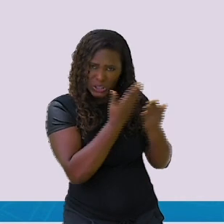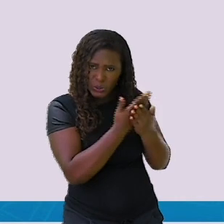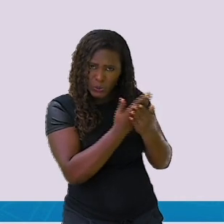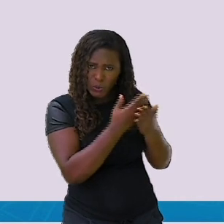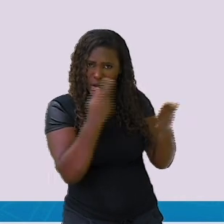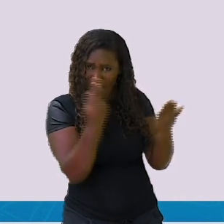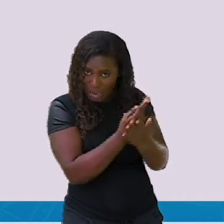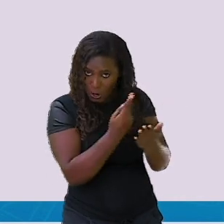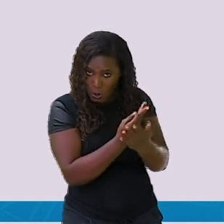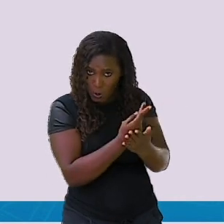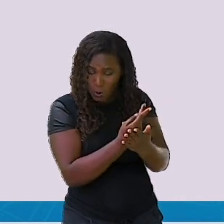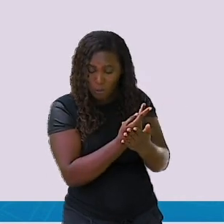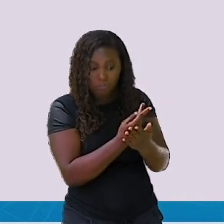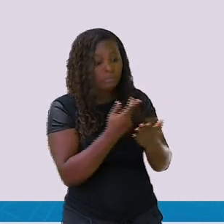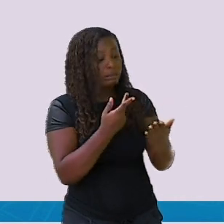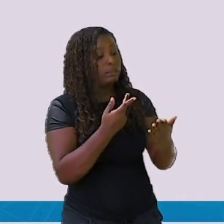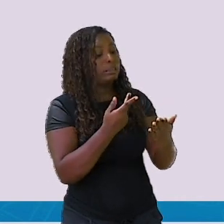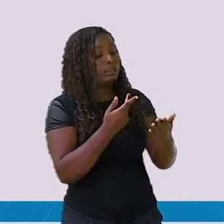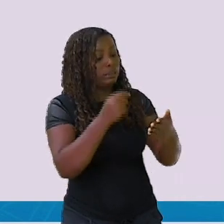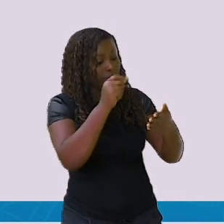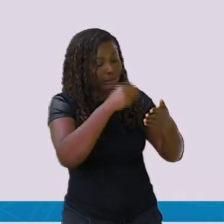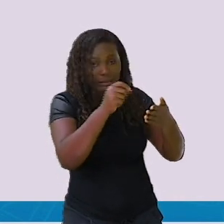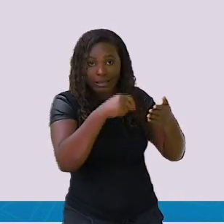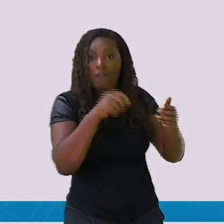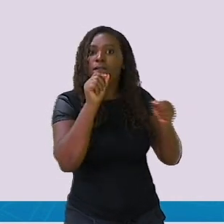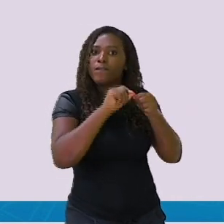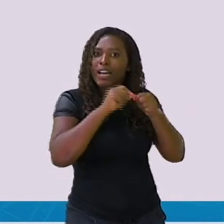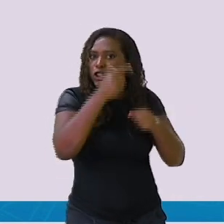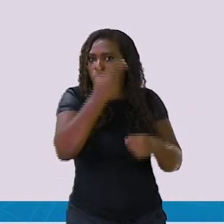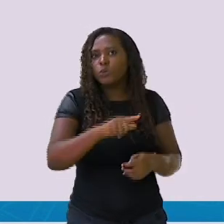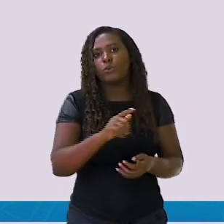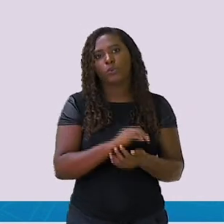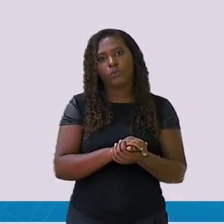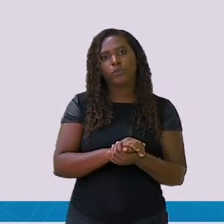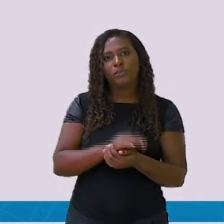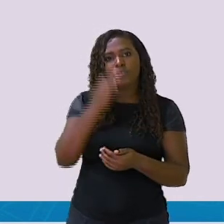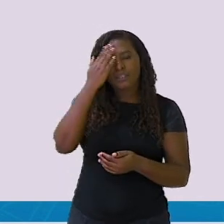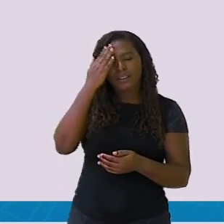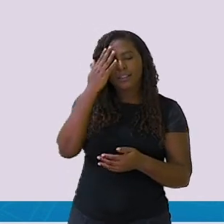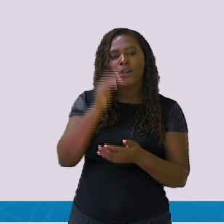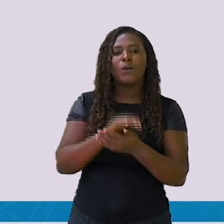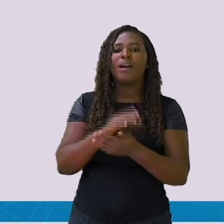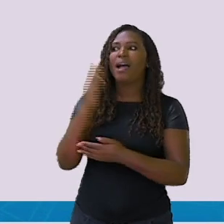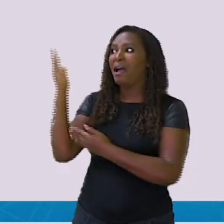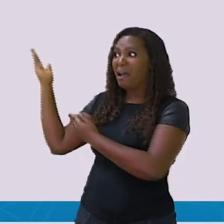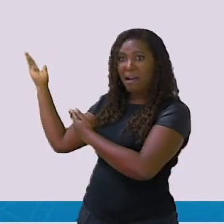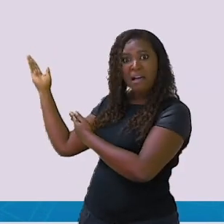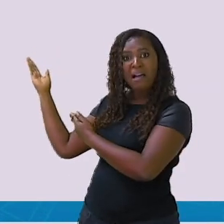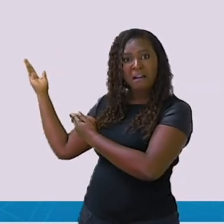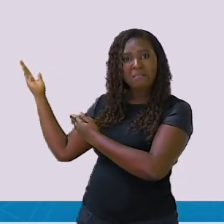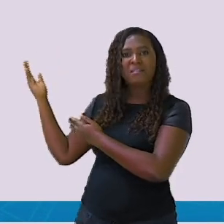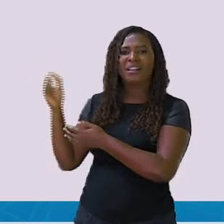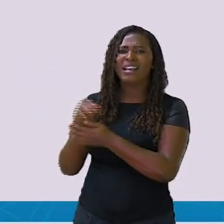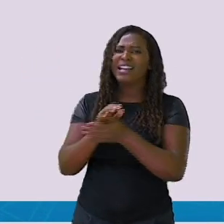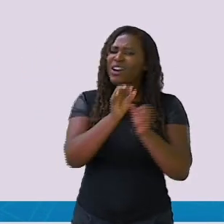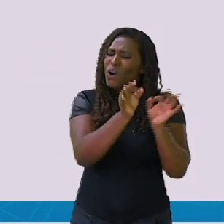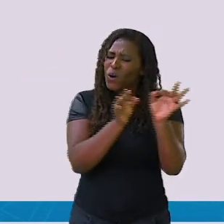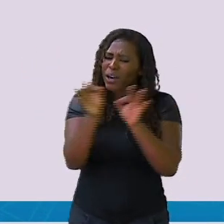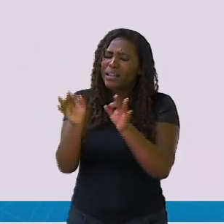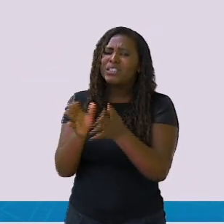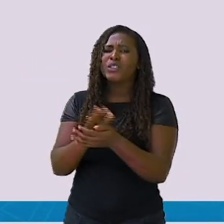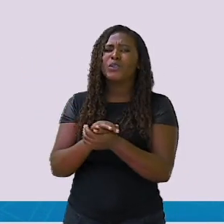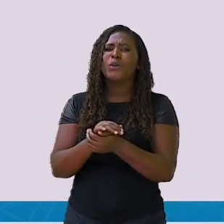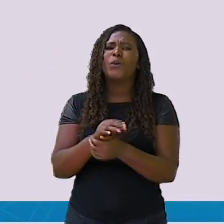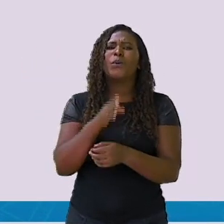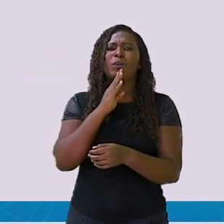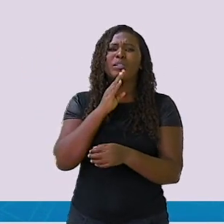Um começo. Então, é um mapa mental super resumido e que ajuda a organizar todo o conhecimento. Então, muito importante. Então,